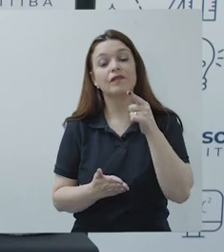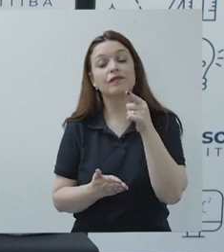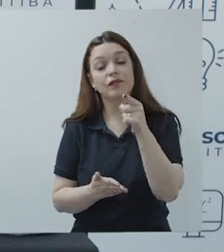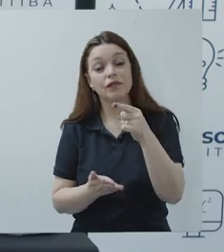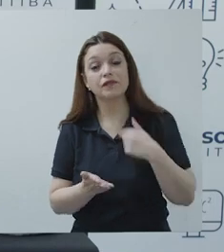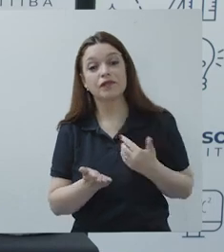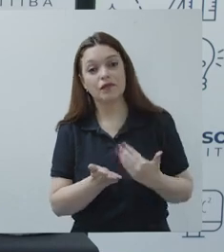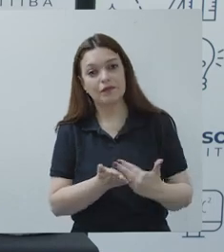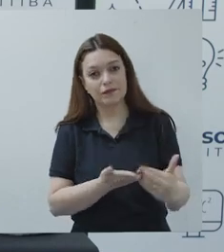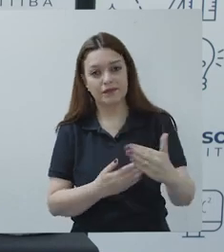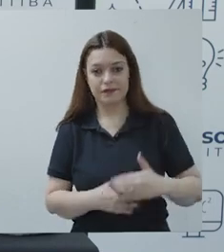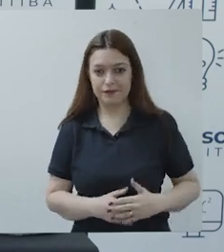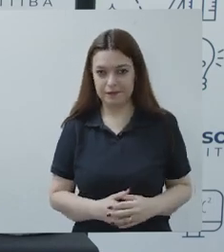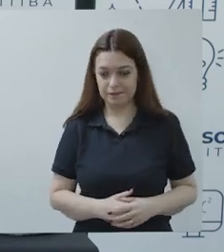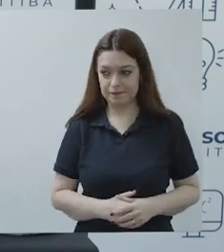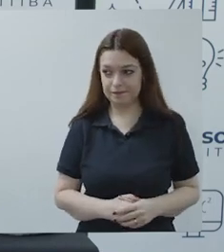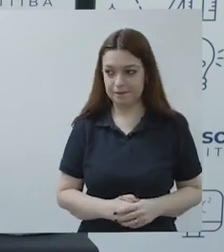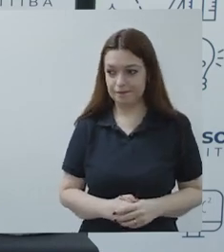senão vai